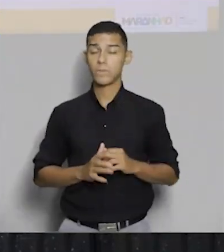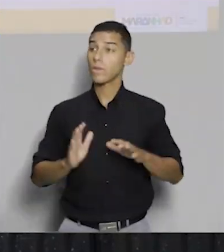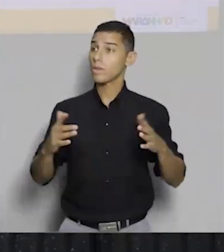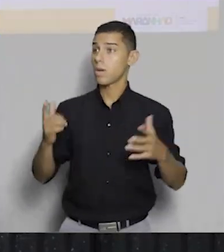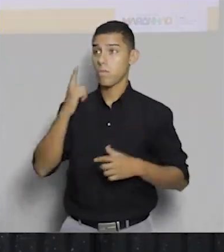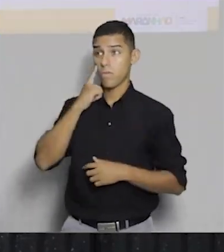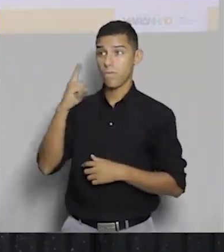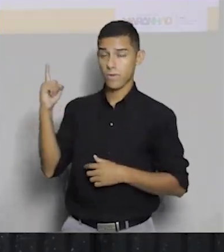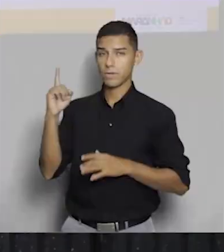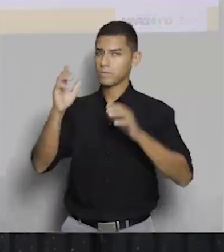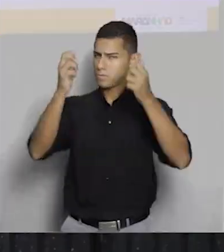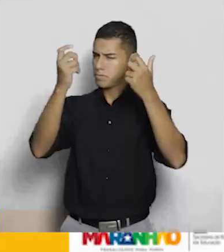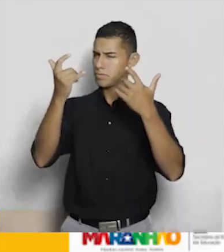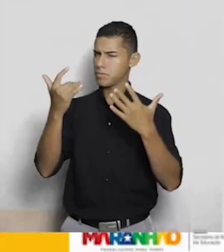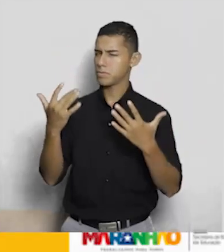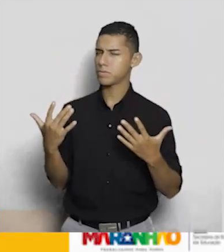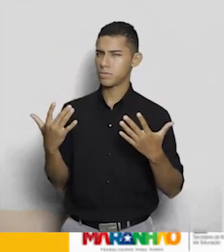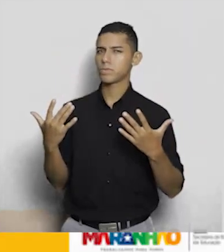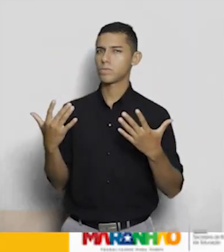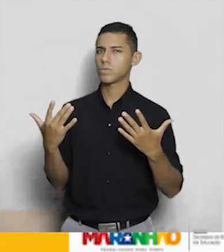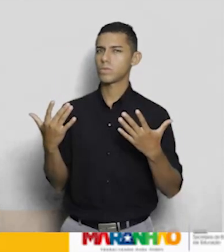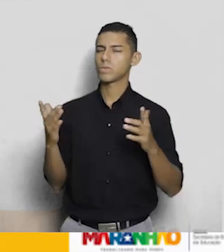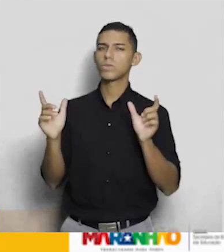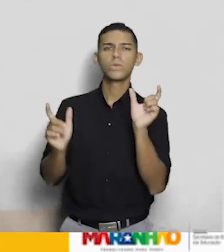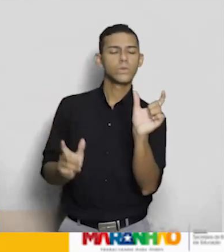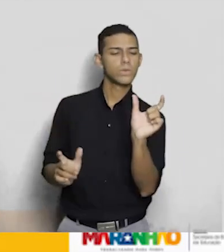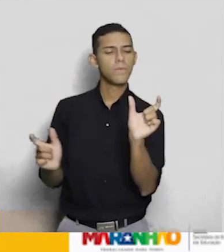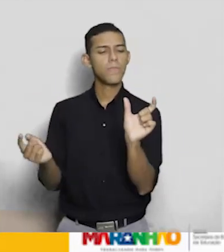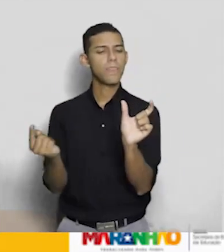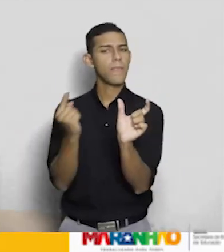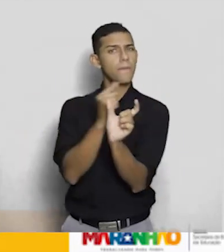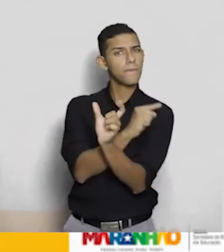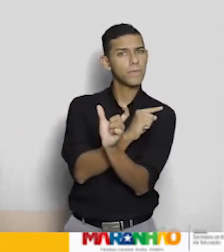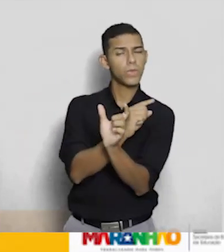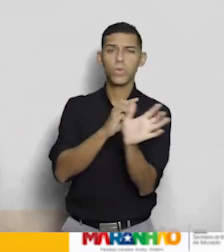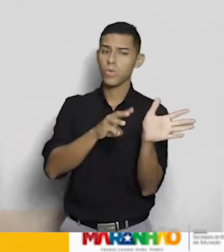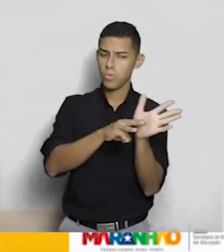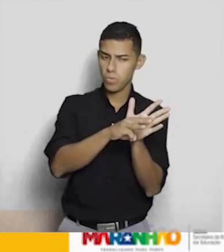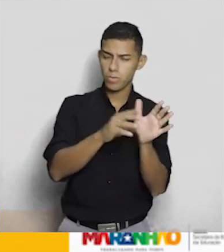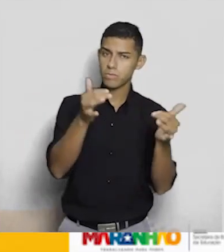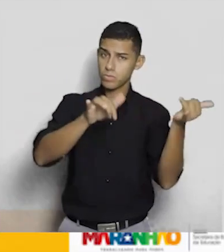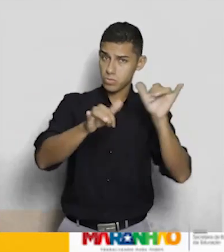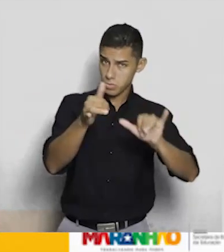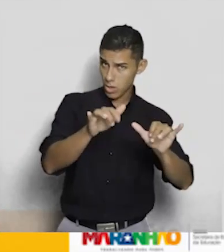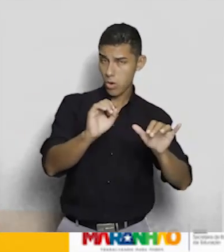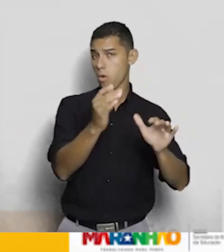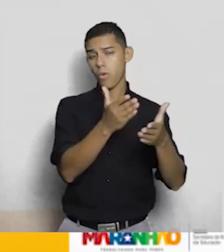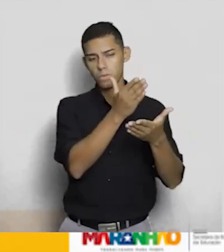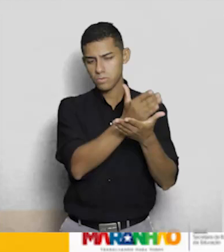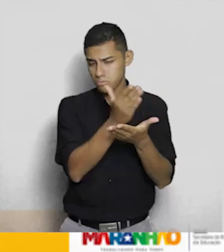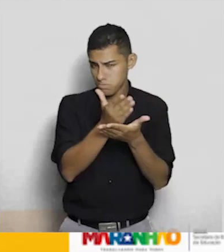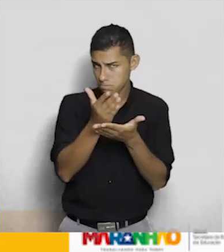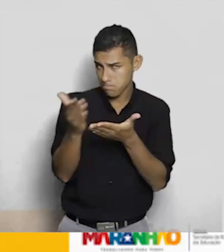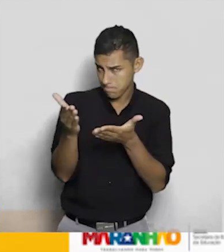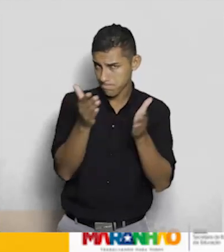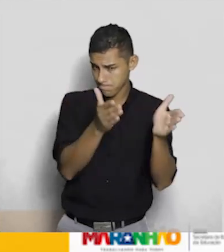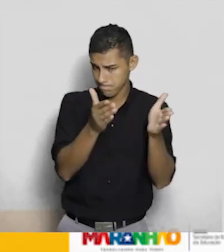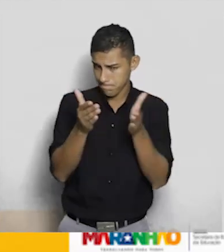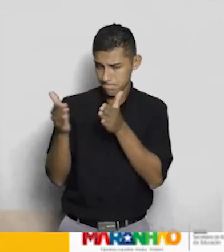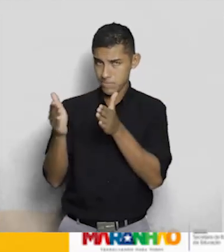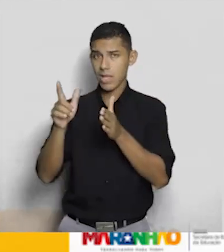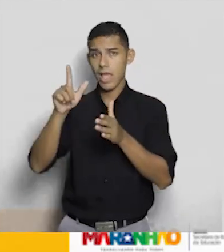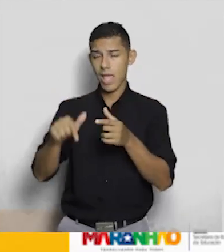Bom, olha só, e o contrário do método químico ou do processo químico será o